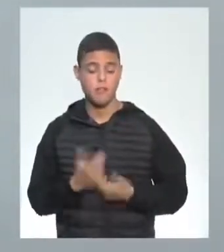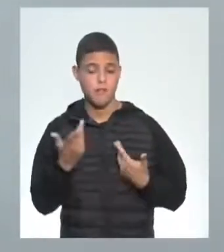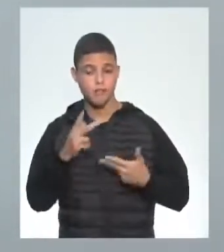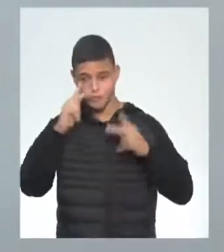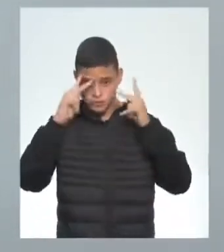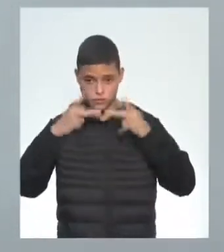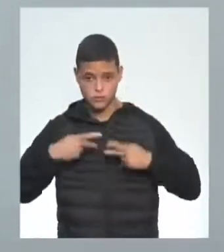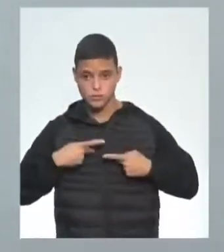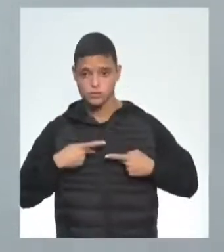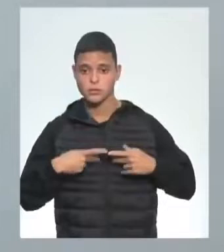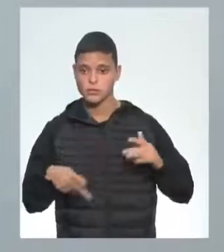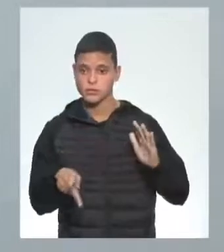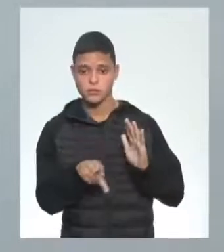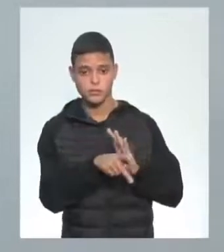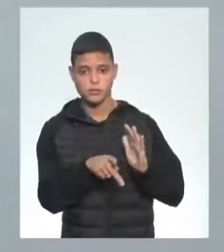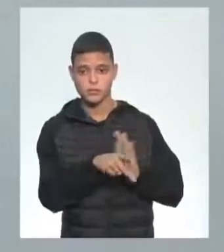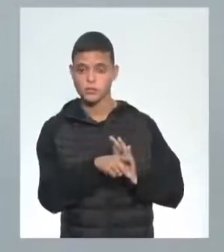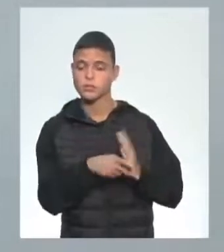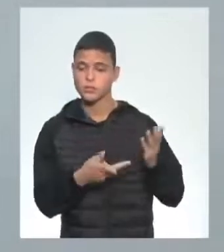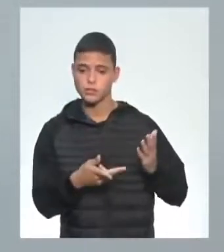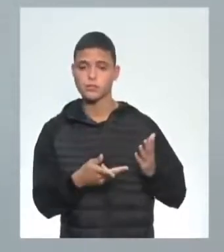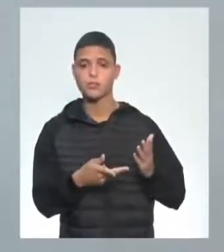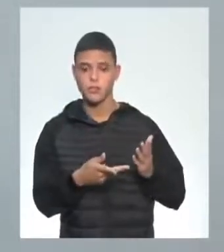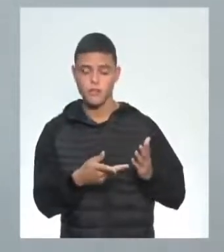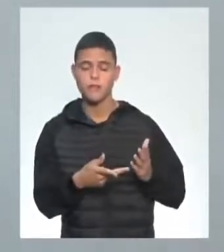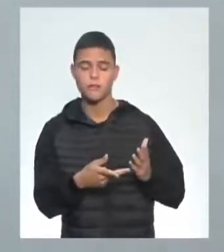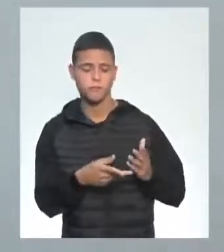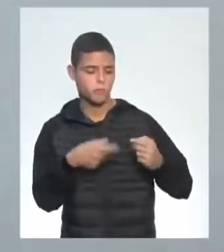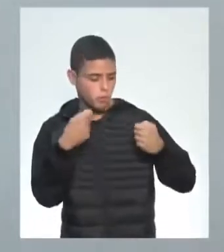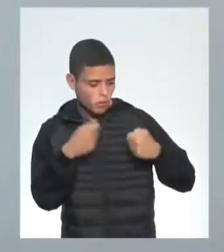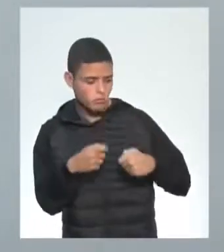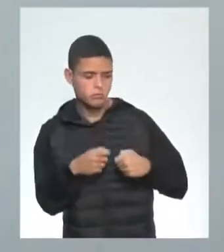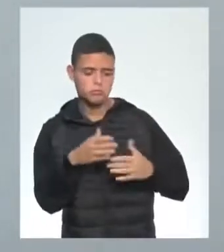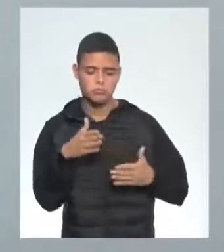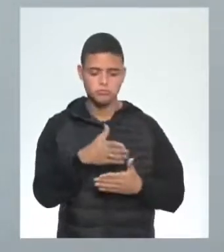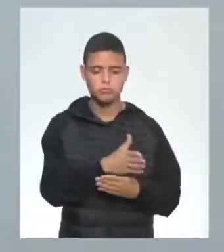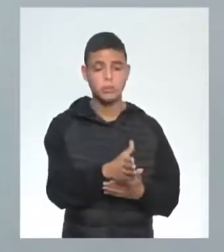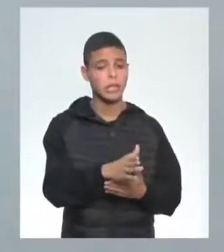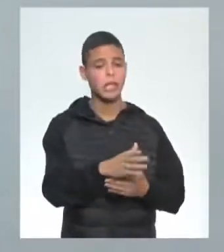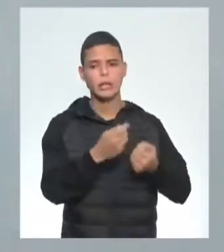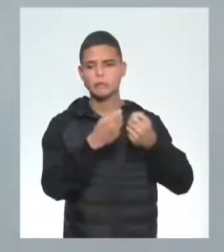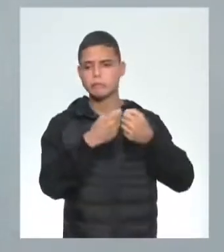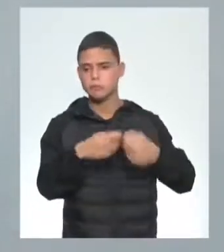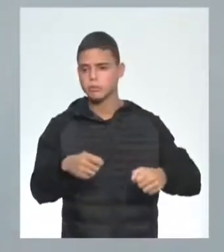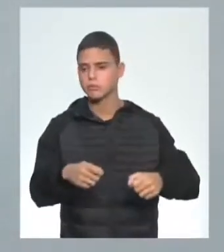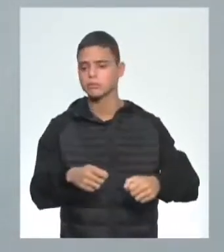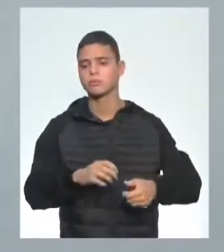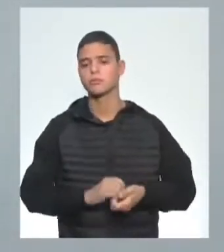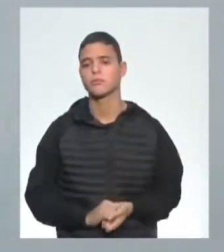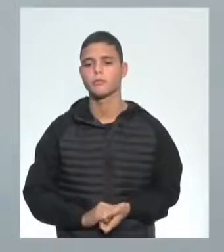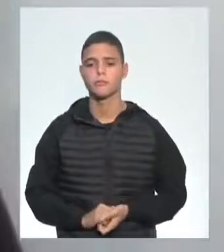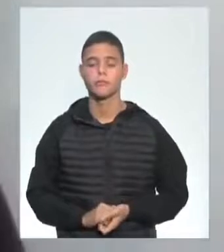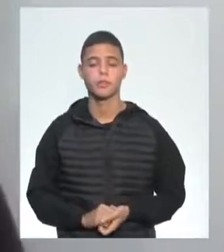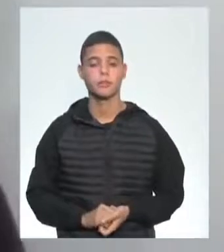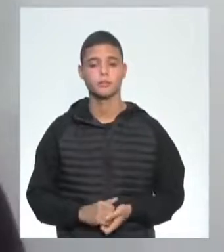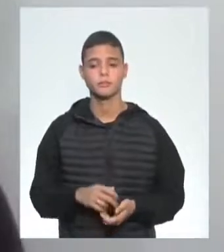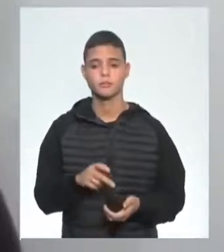humano determinado a se comportar de tal forma, a ter tal trajeto na vida. Ela quebrou essa regra, né? É